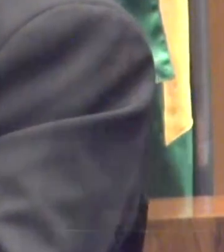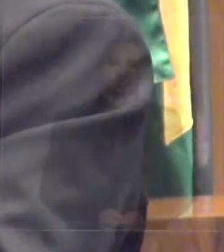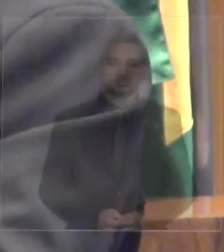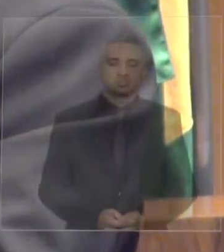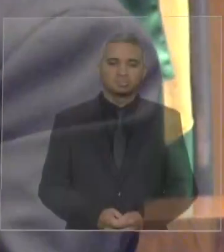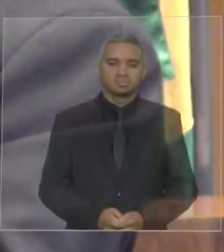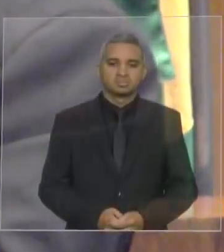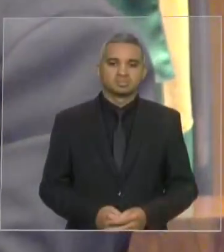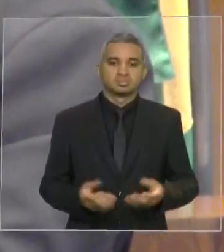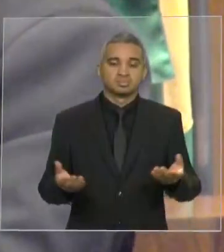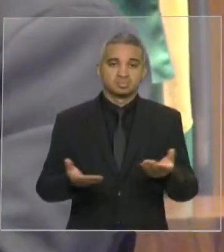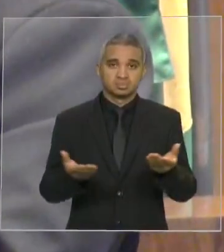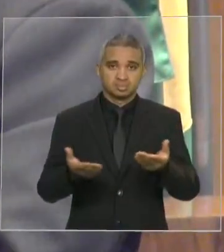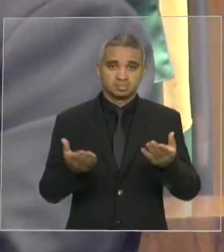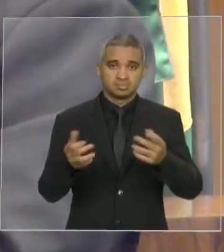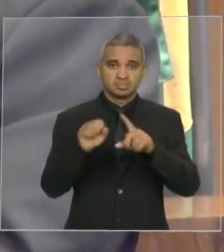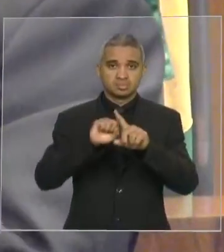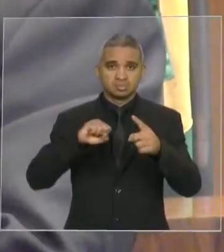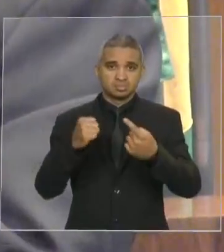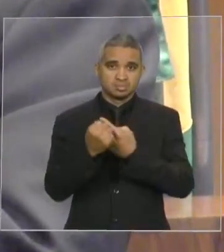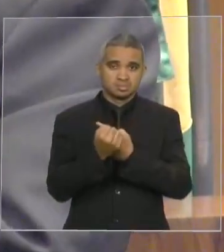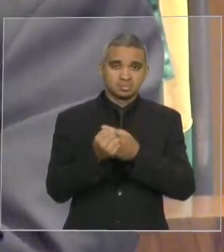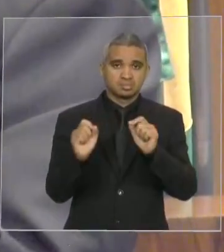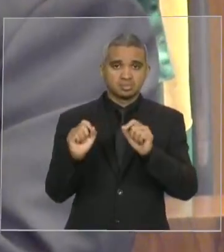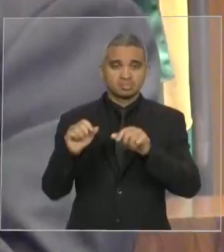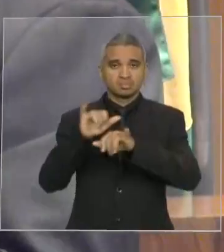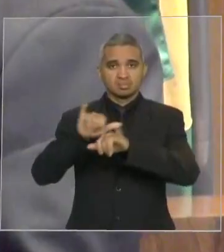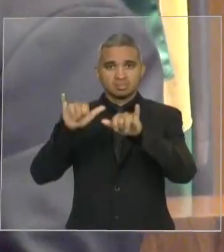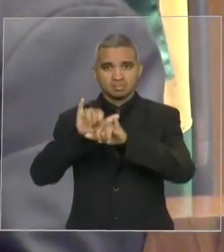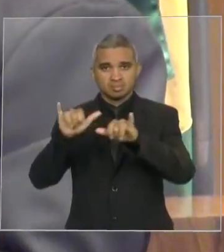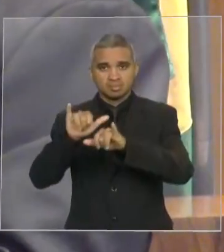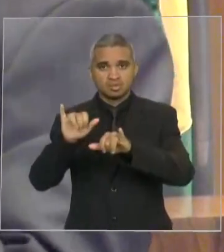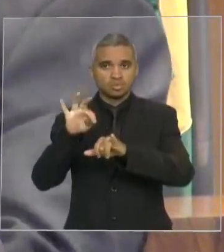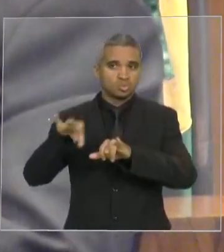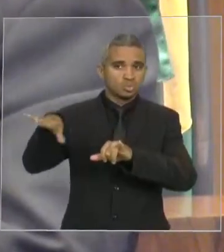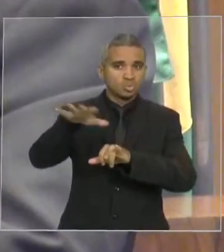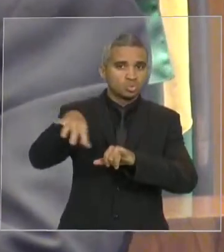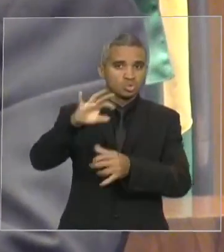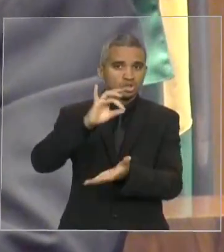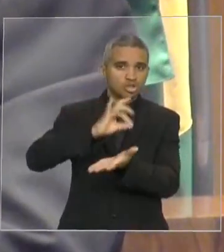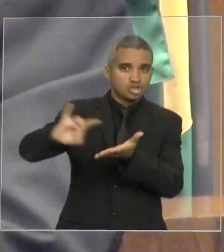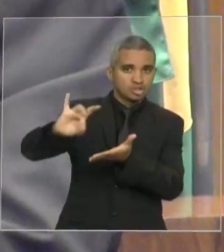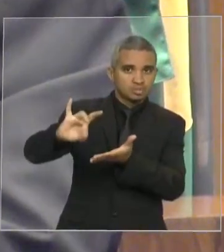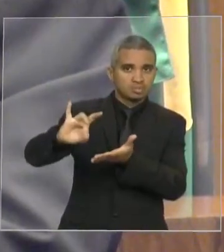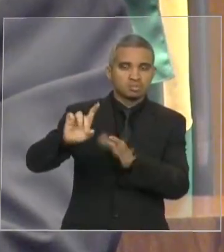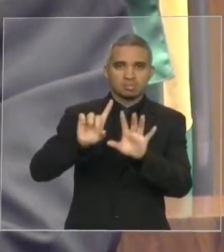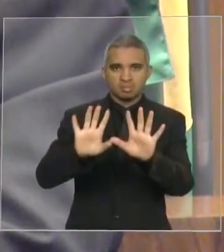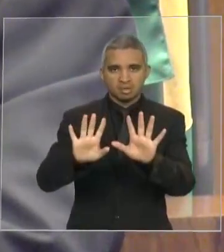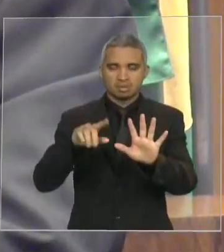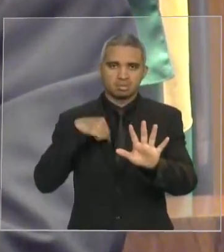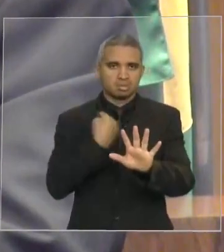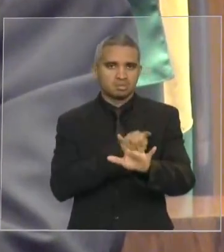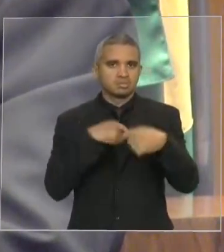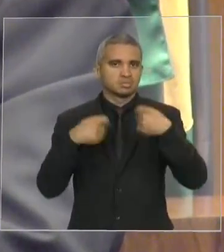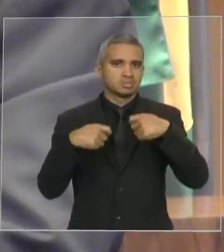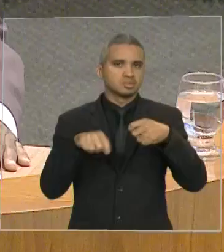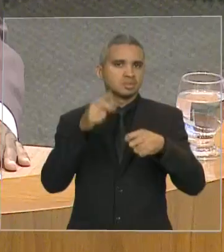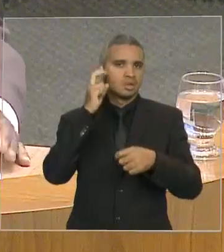aniquilá-lo. Nós precisamos voltar à nossa primácia da criação, que diz que nós somos